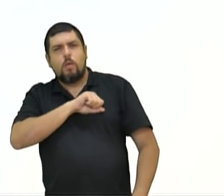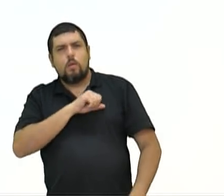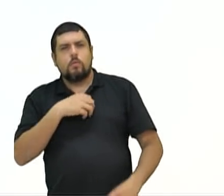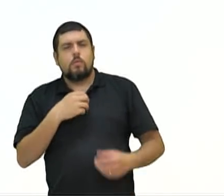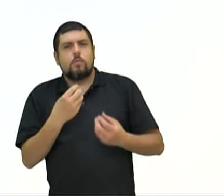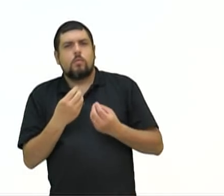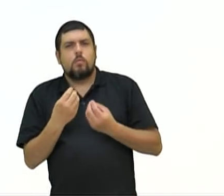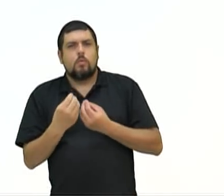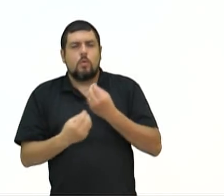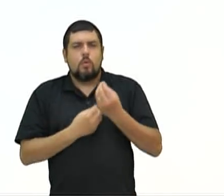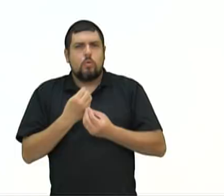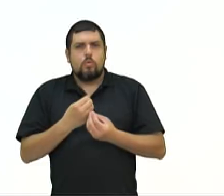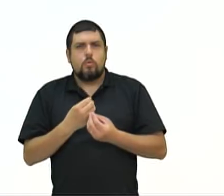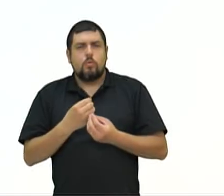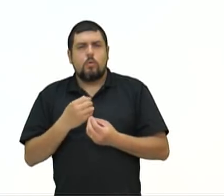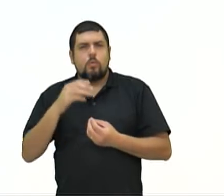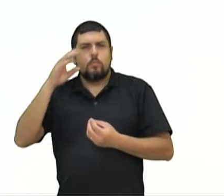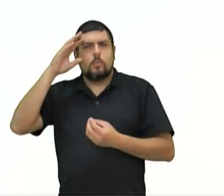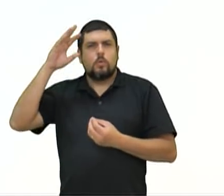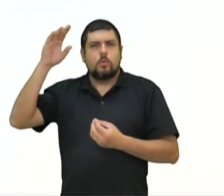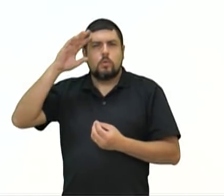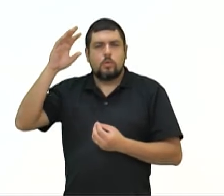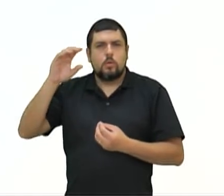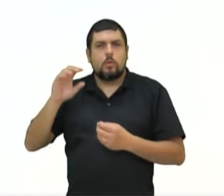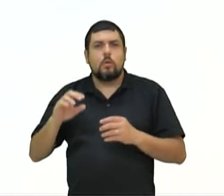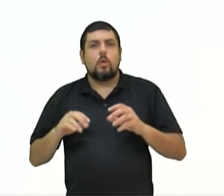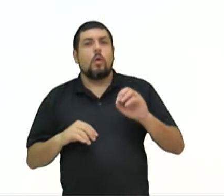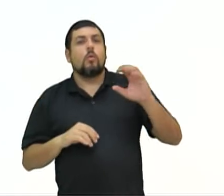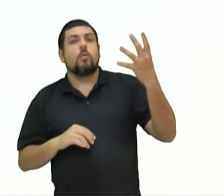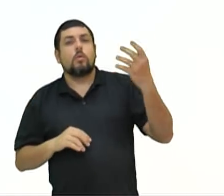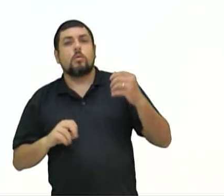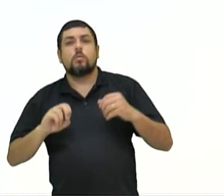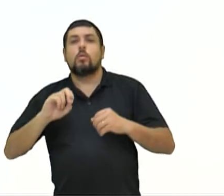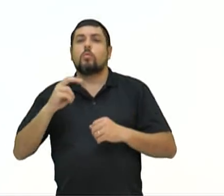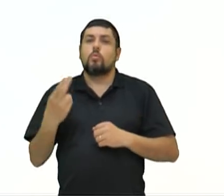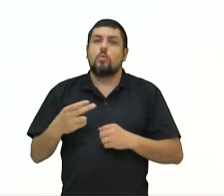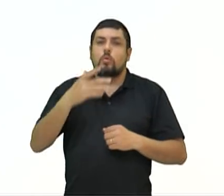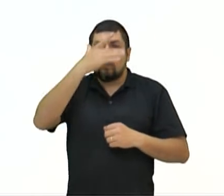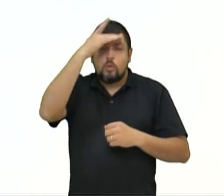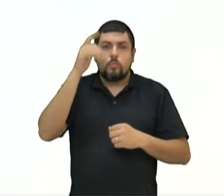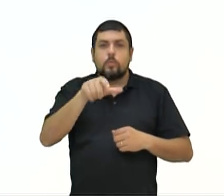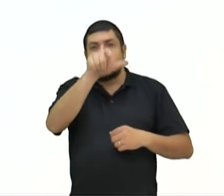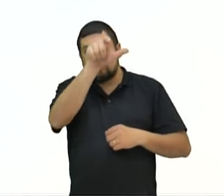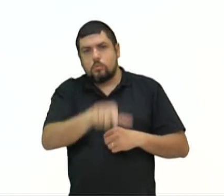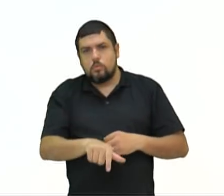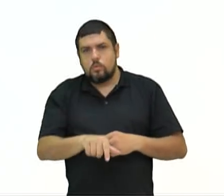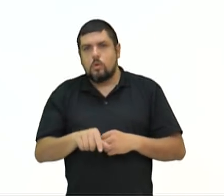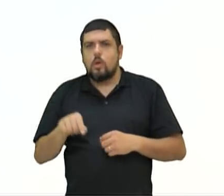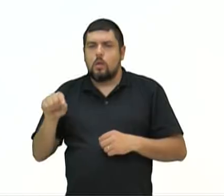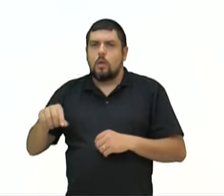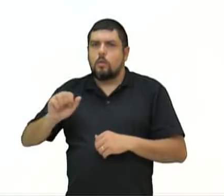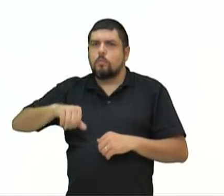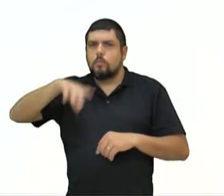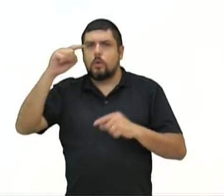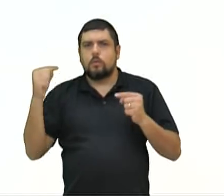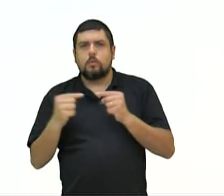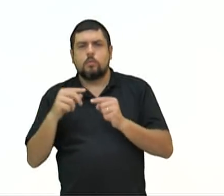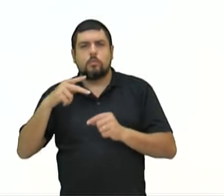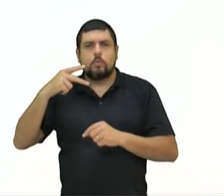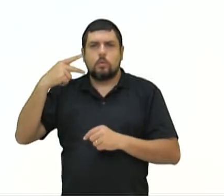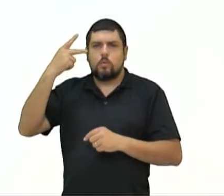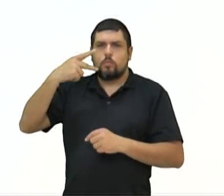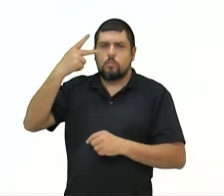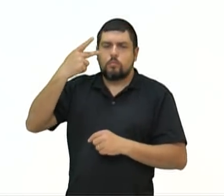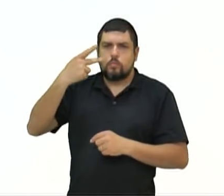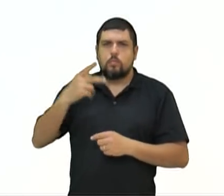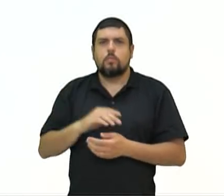um acontecimento, uma situação ou pessoa, em geral de caráter político, que seja de conhecimento público,